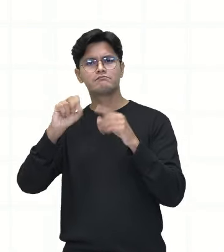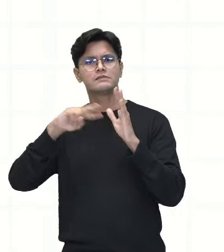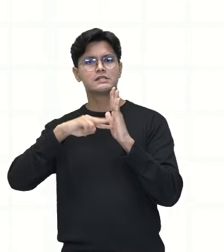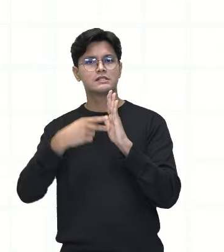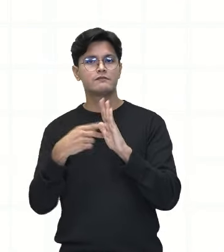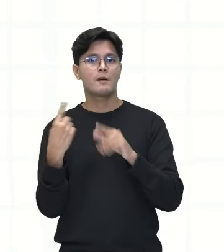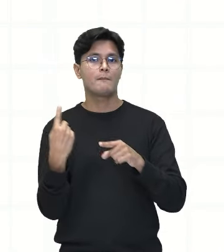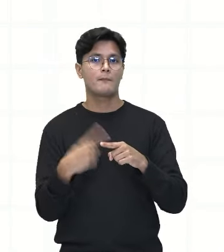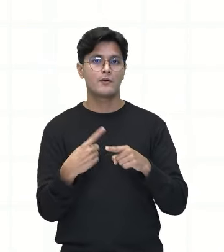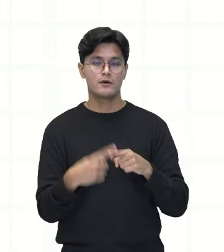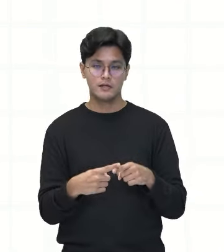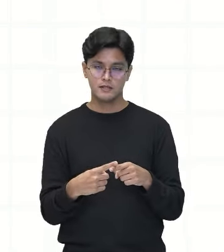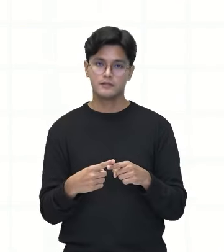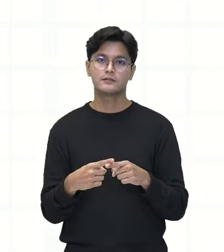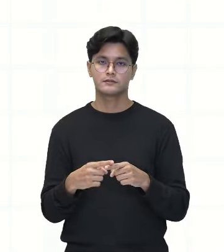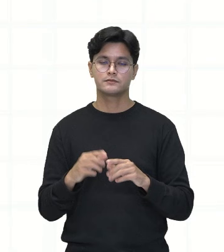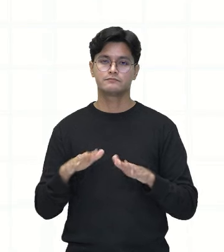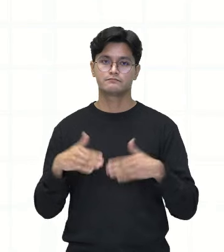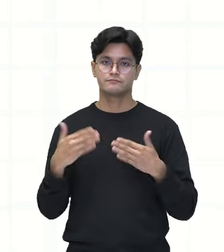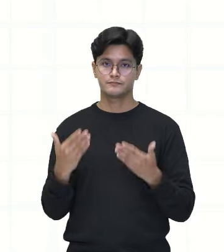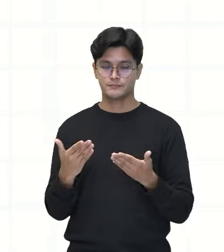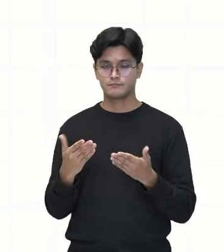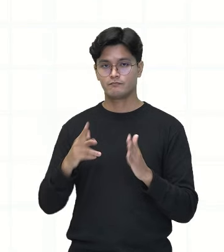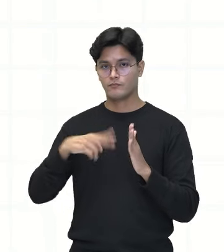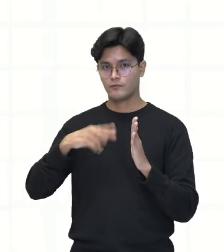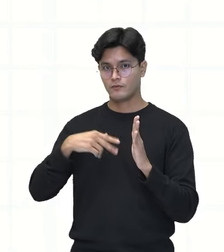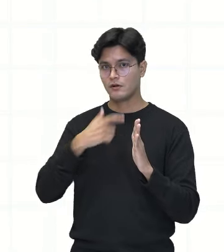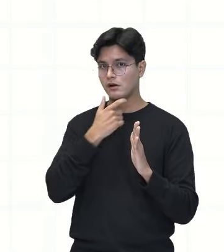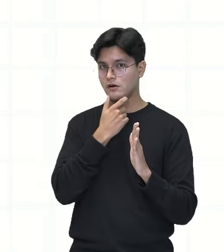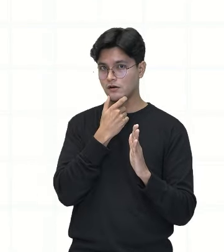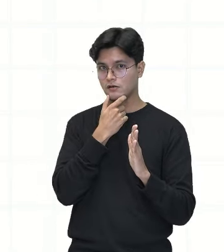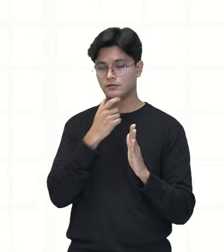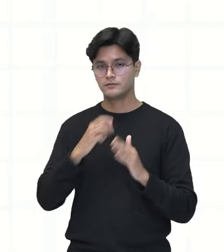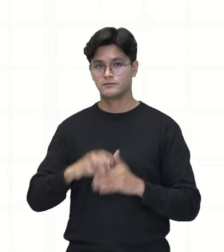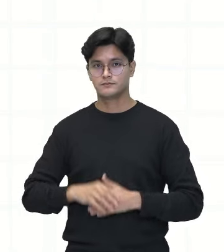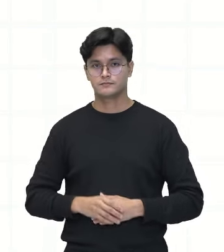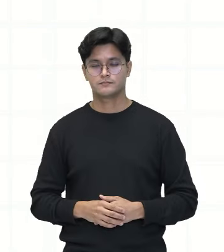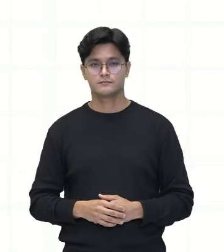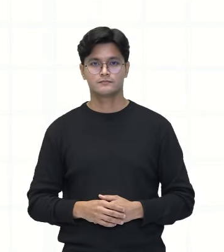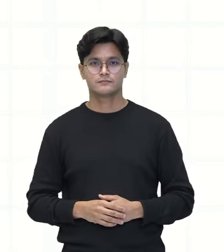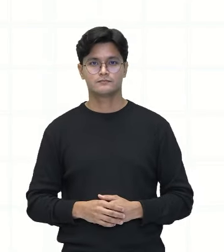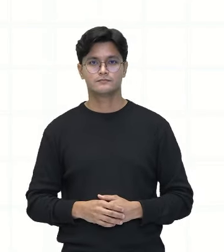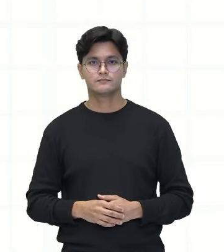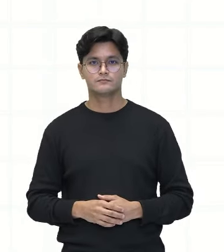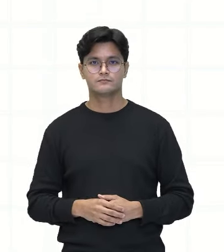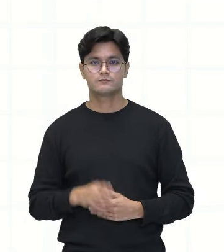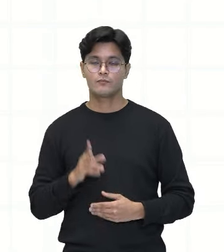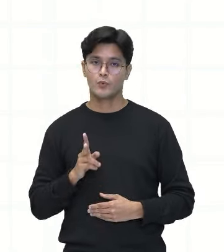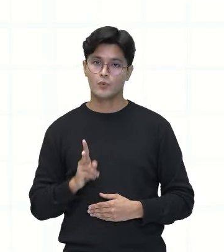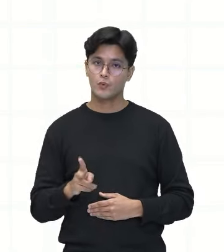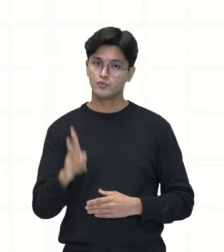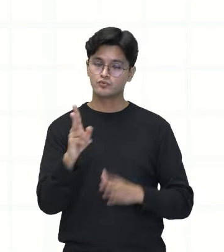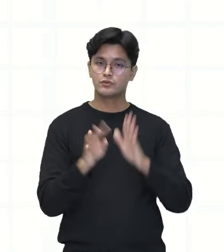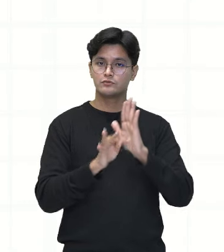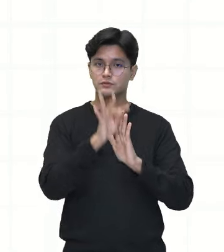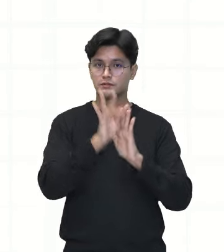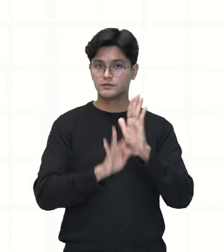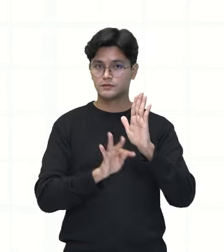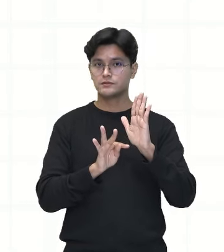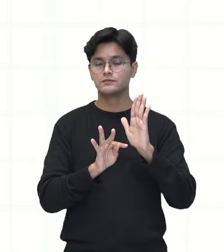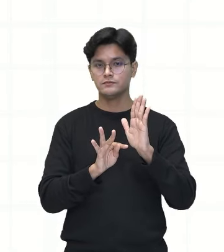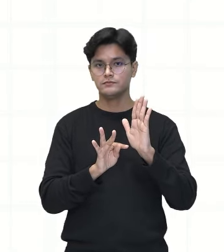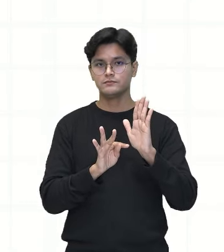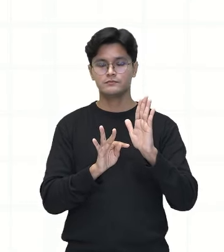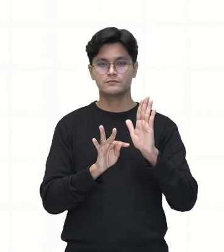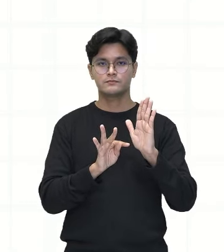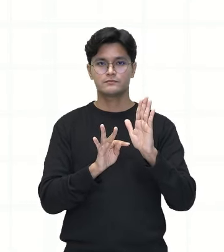pair. Nothing was going to prevent me from finding that sock. Continuando o nosso texto.